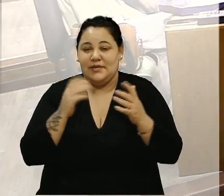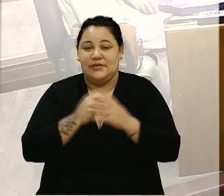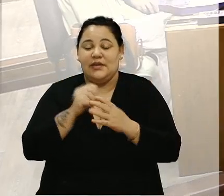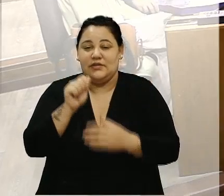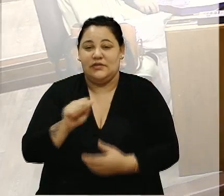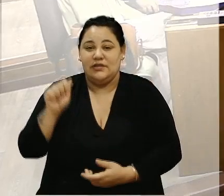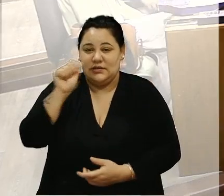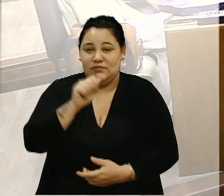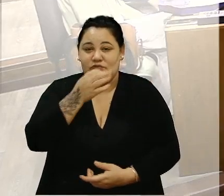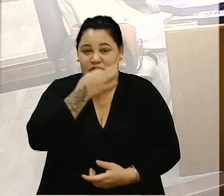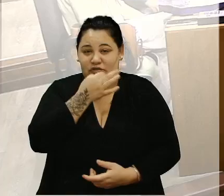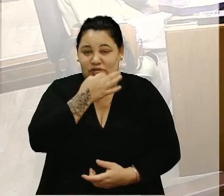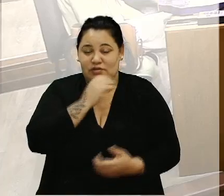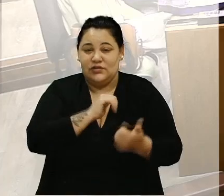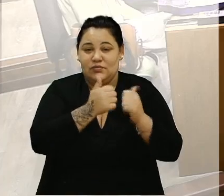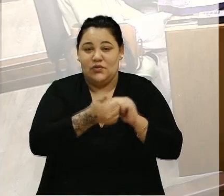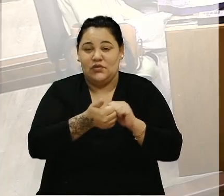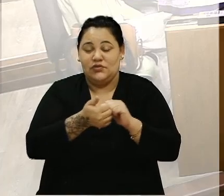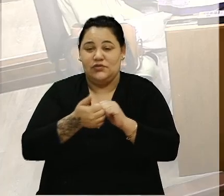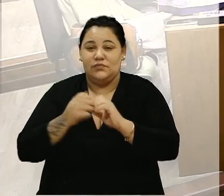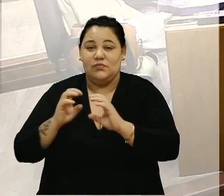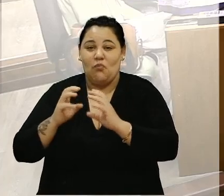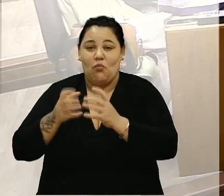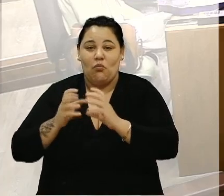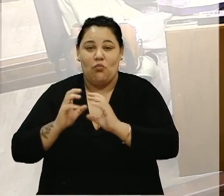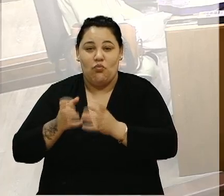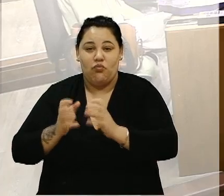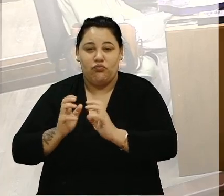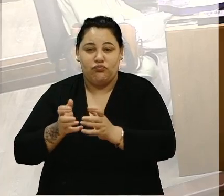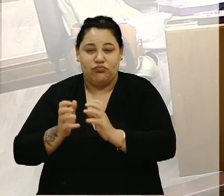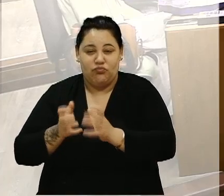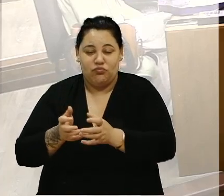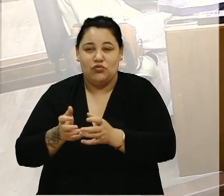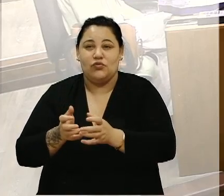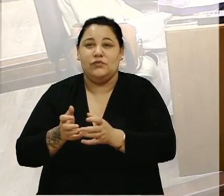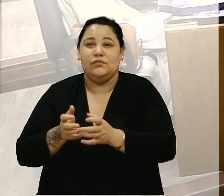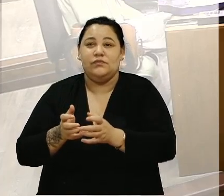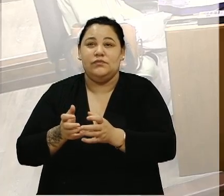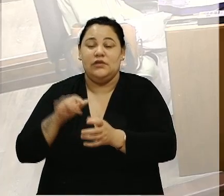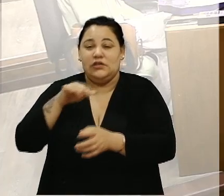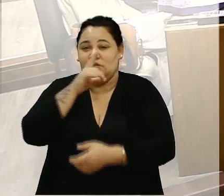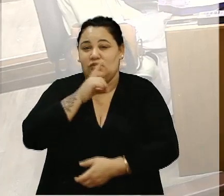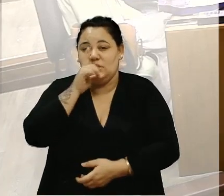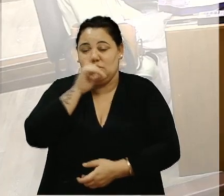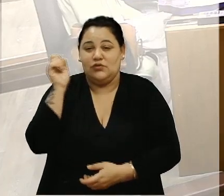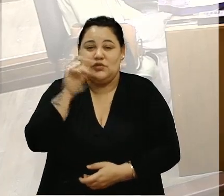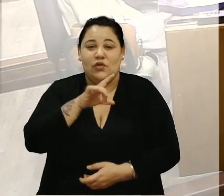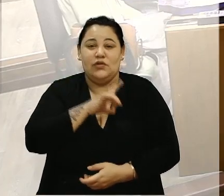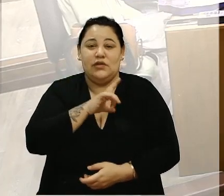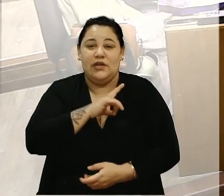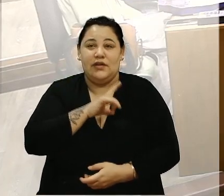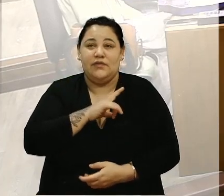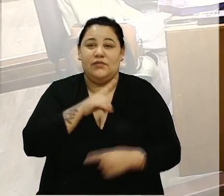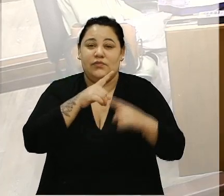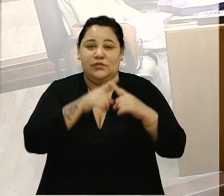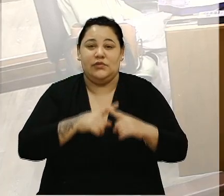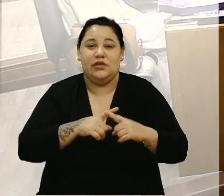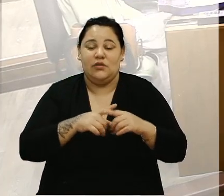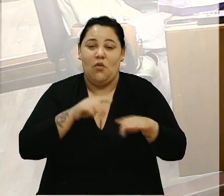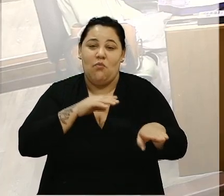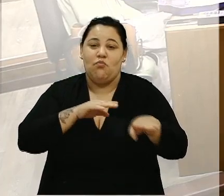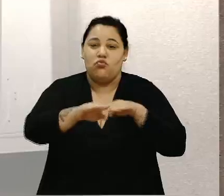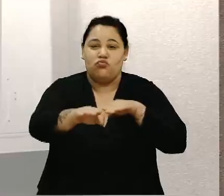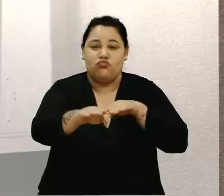Automotor, que neste final de semana, no domingo de sol, teve uma etapa do Drag Day Solidário de